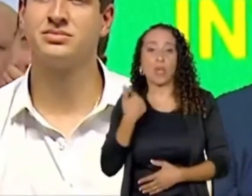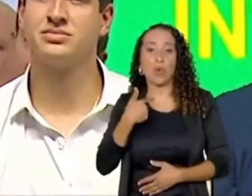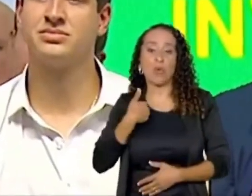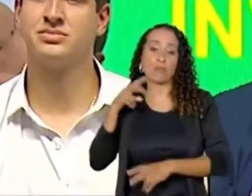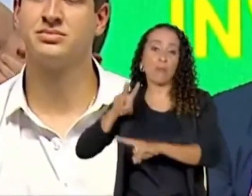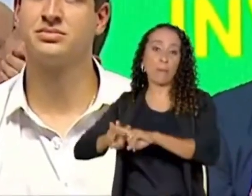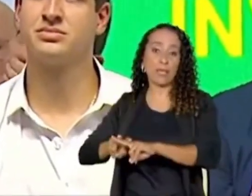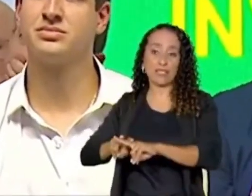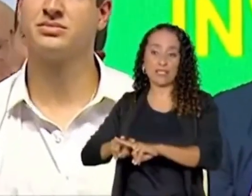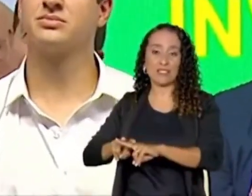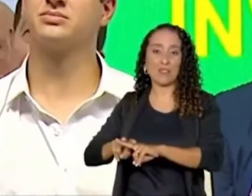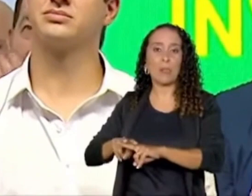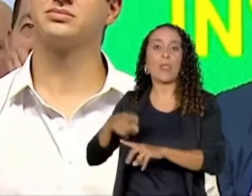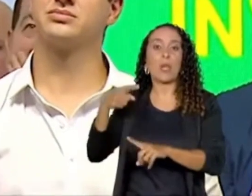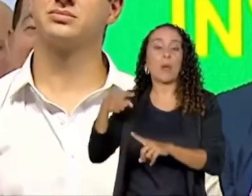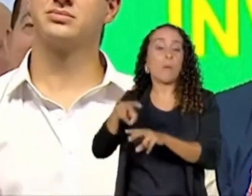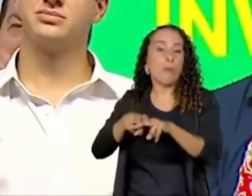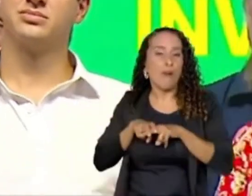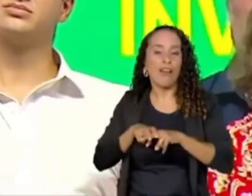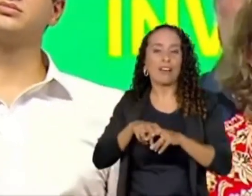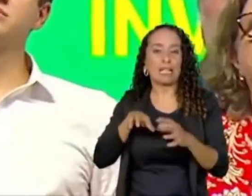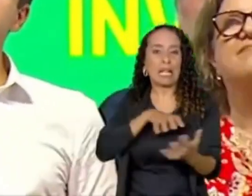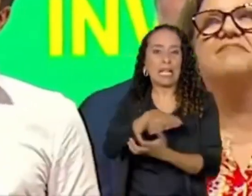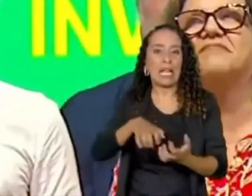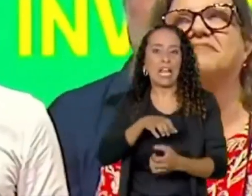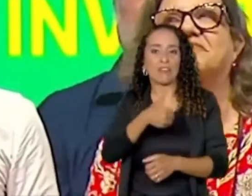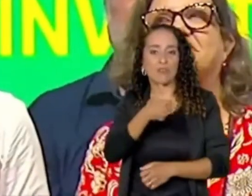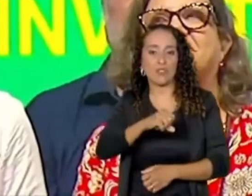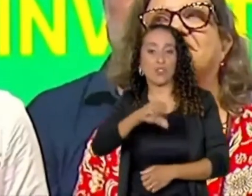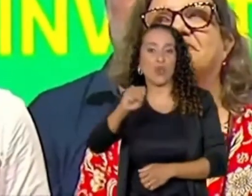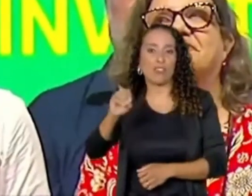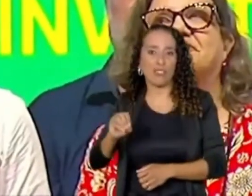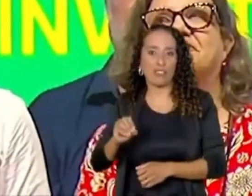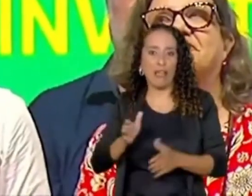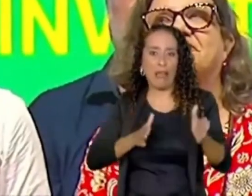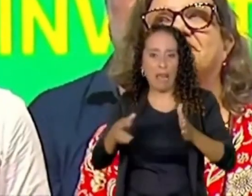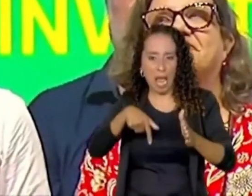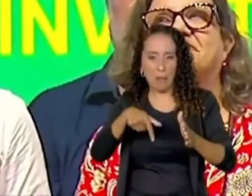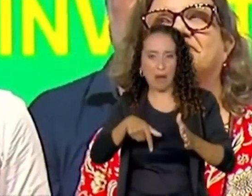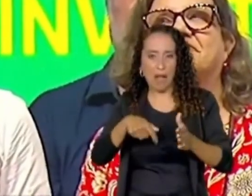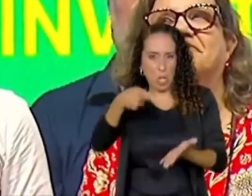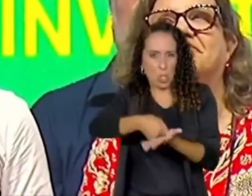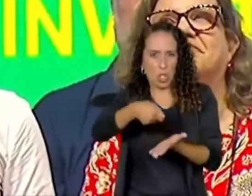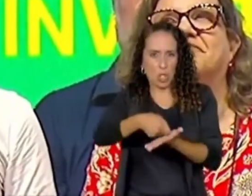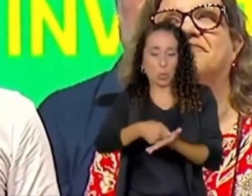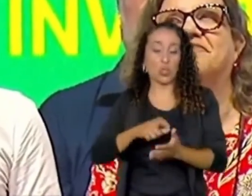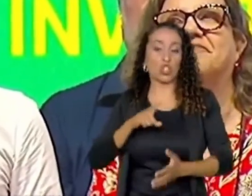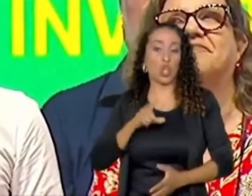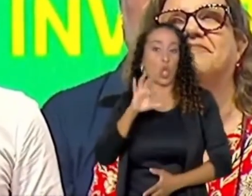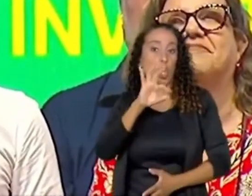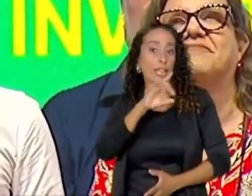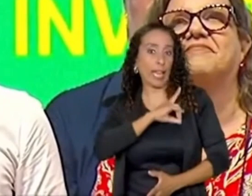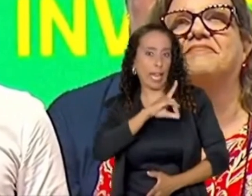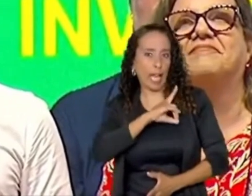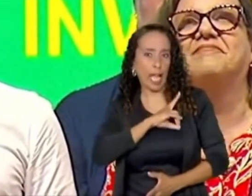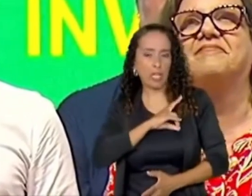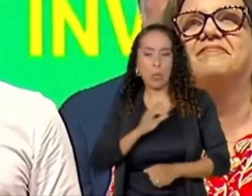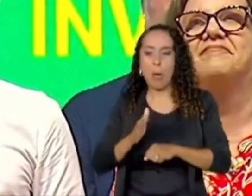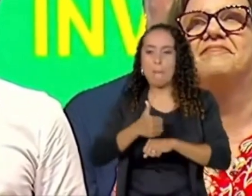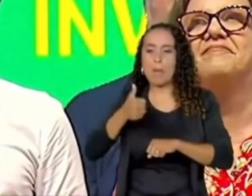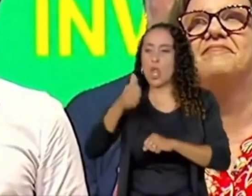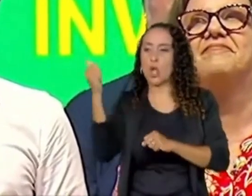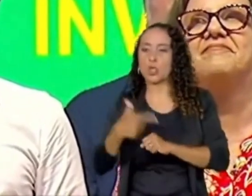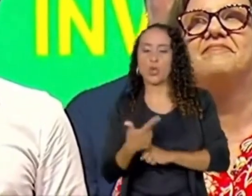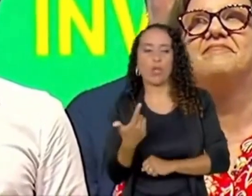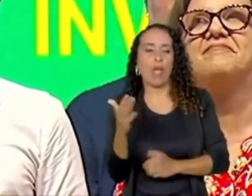preso por causa da greve de 80. E na época, que era uma ditadura, tinha um delegado melhor do que alguns